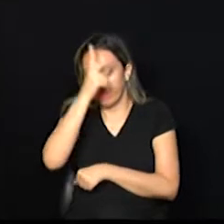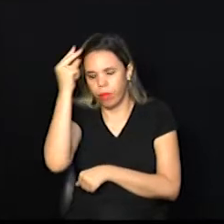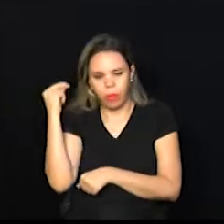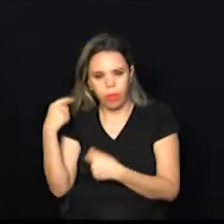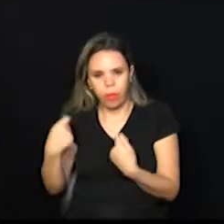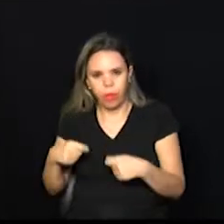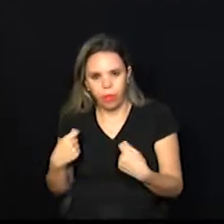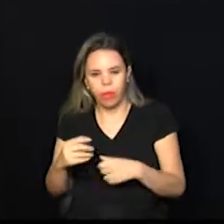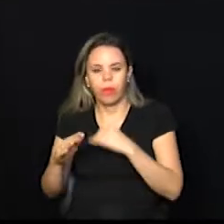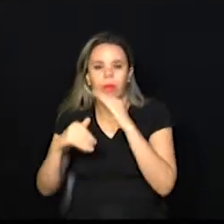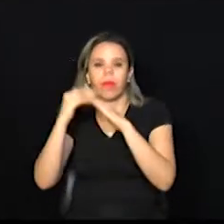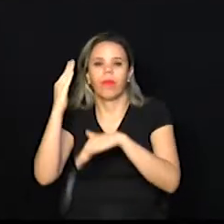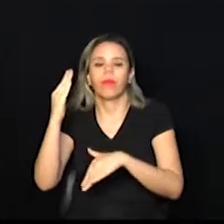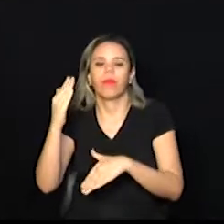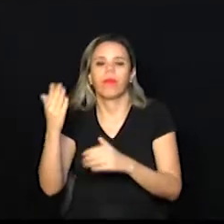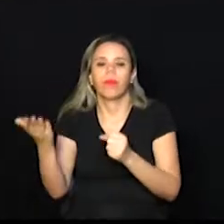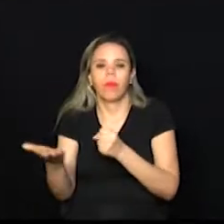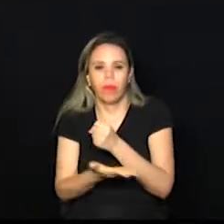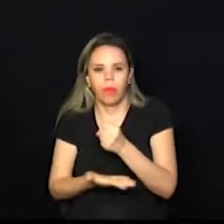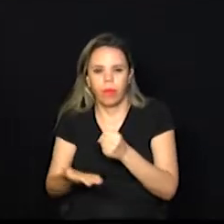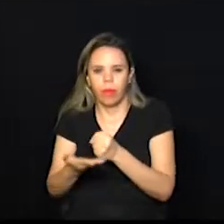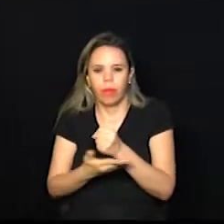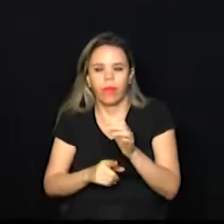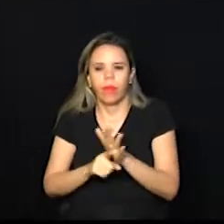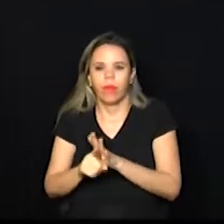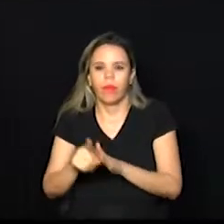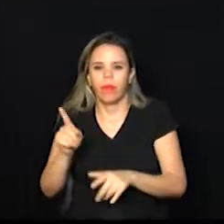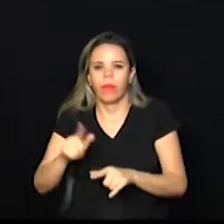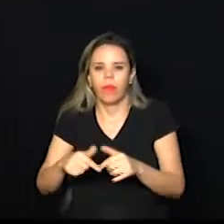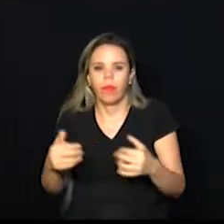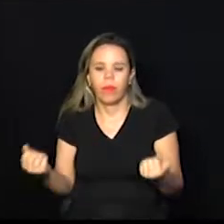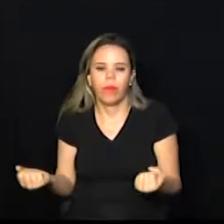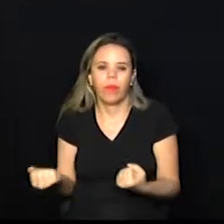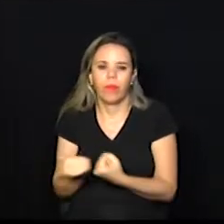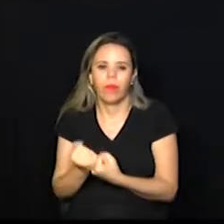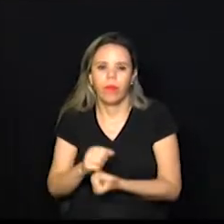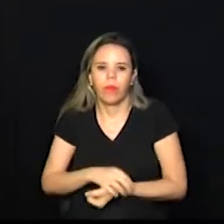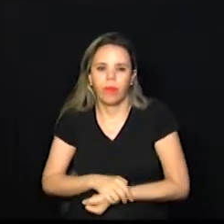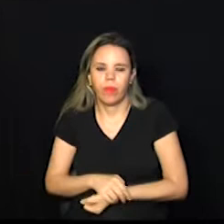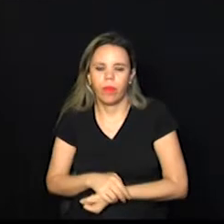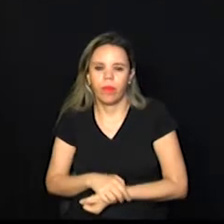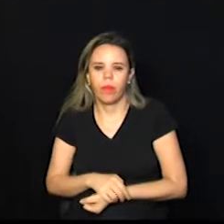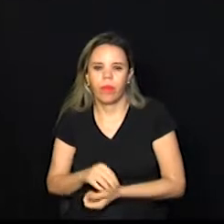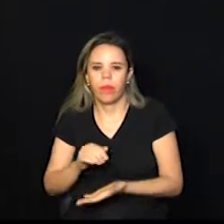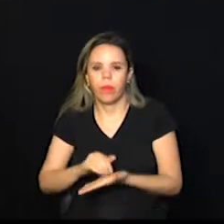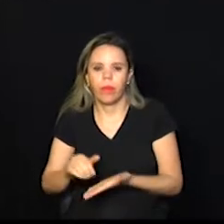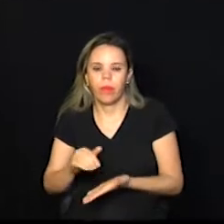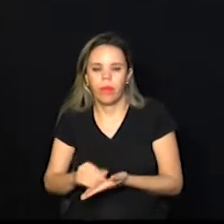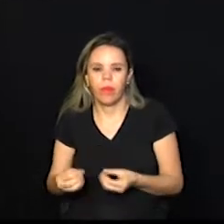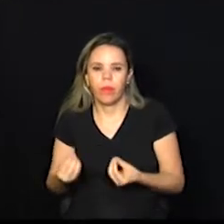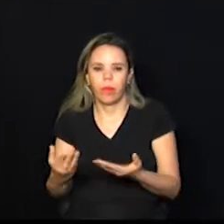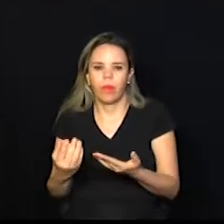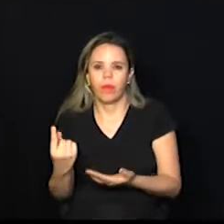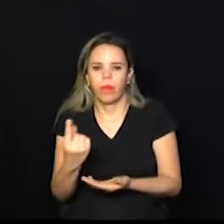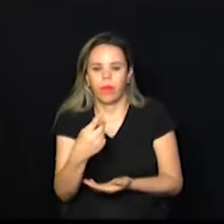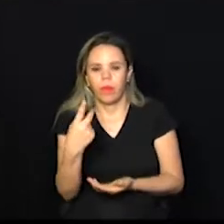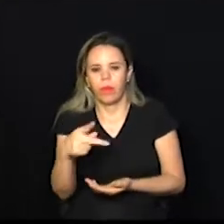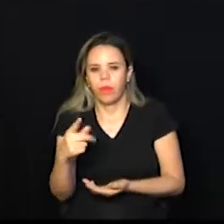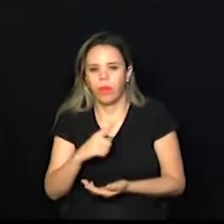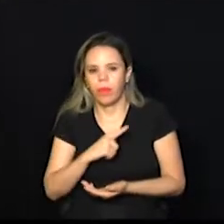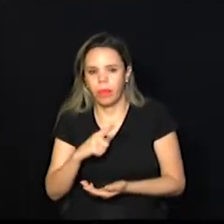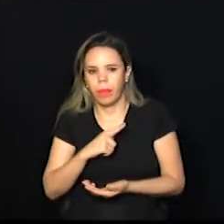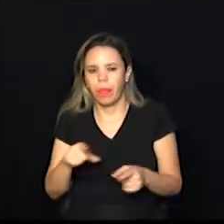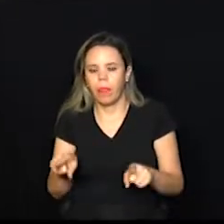precisa construir a nossa base de dados. Nesse material de apoio, gente, que a secretária entregou para cada um, tem